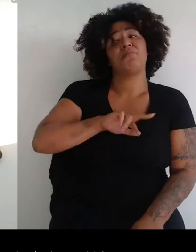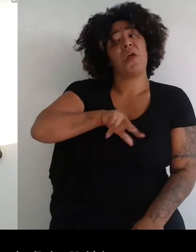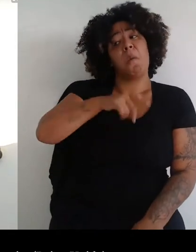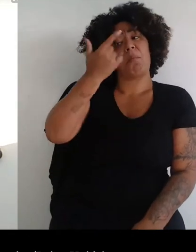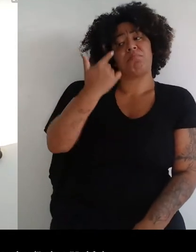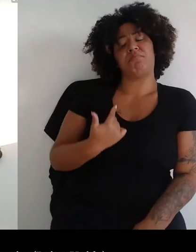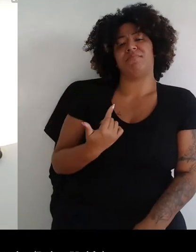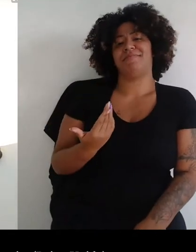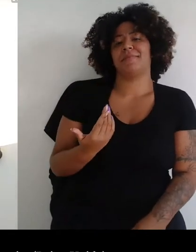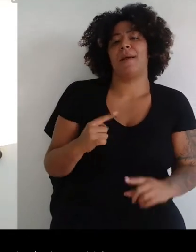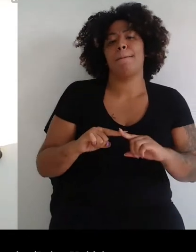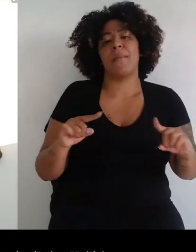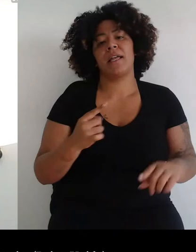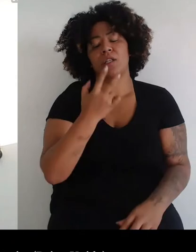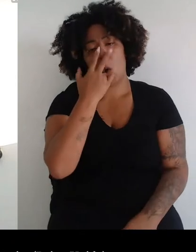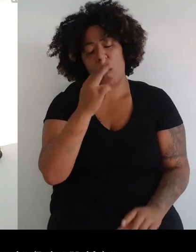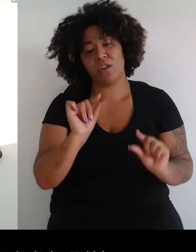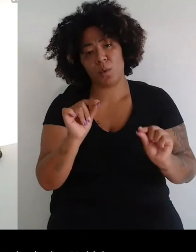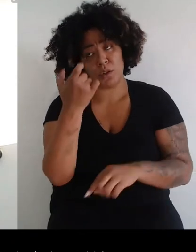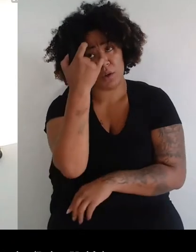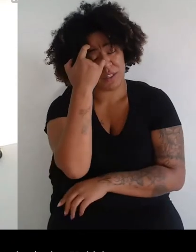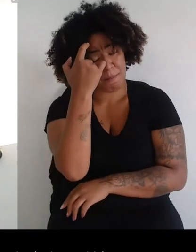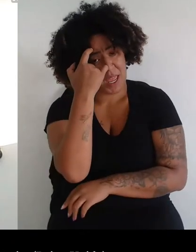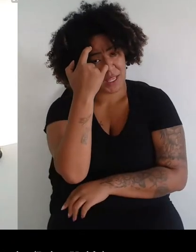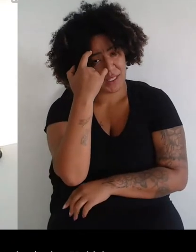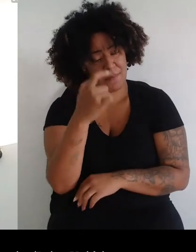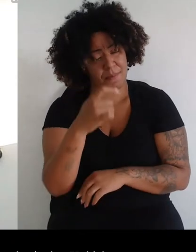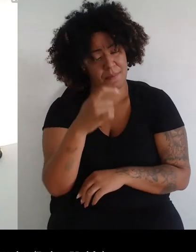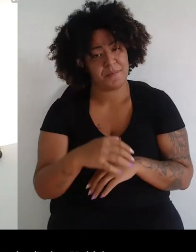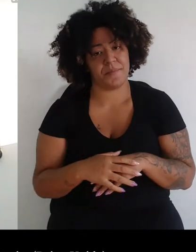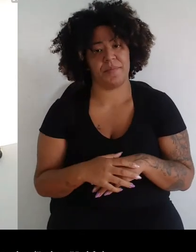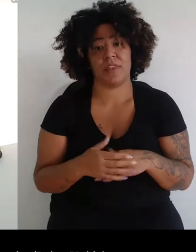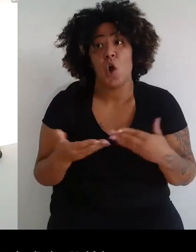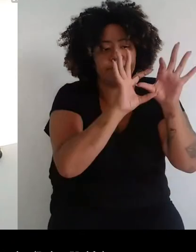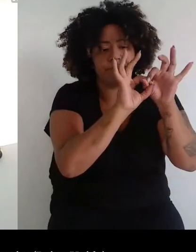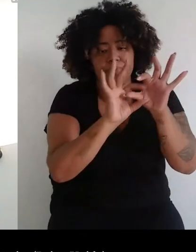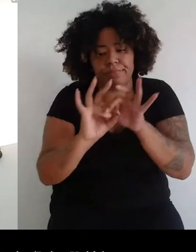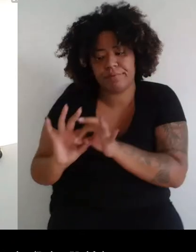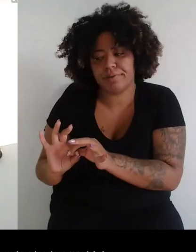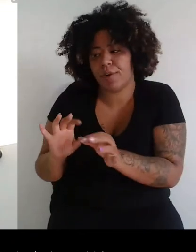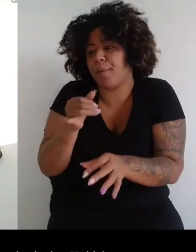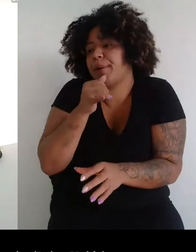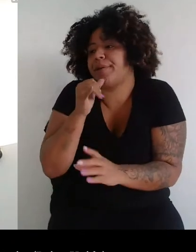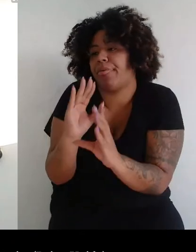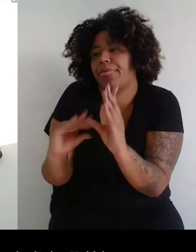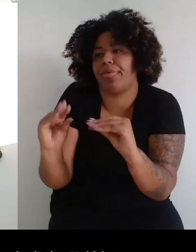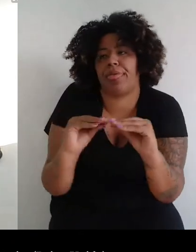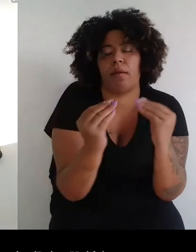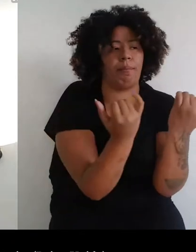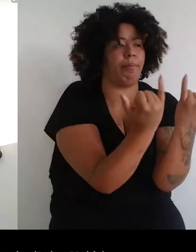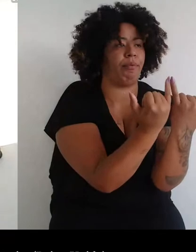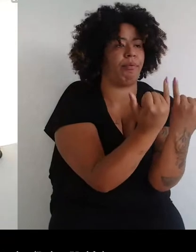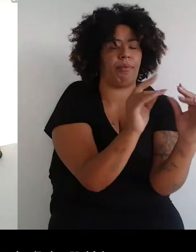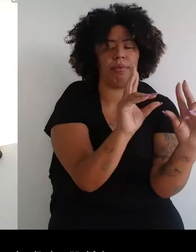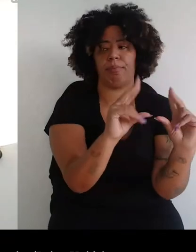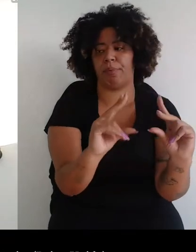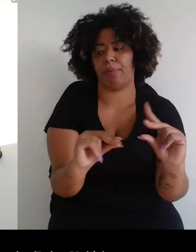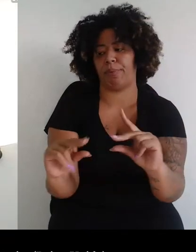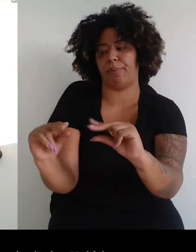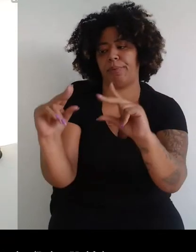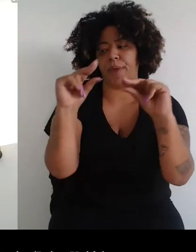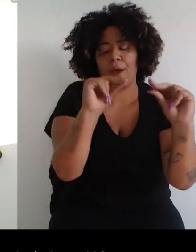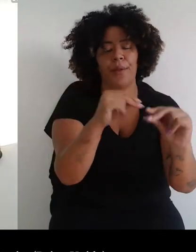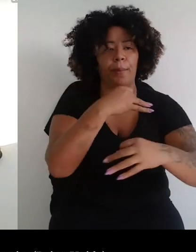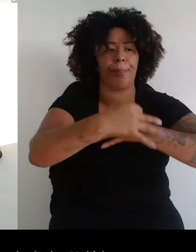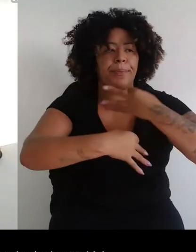mas eu acho que quando Nós pensamos nessa atmosfera da fofoca do humor da pressuposição quando